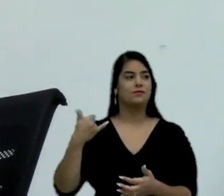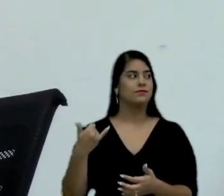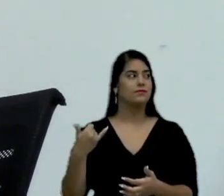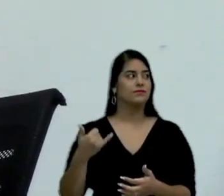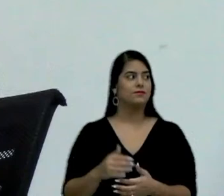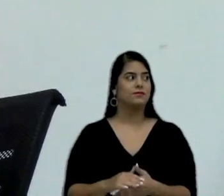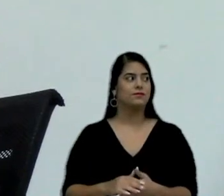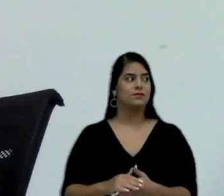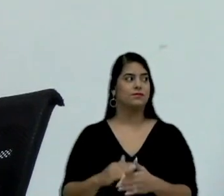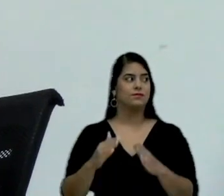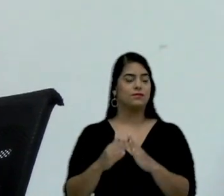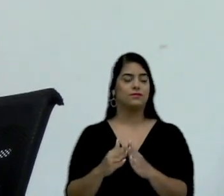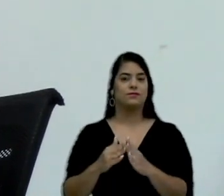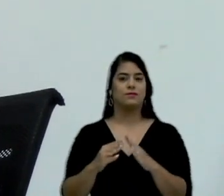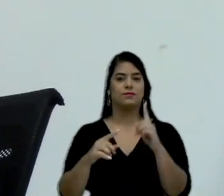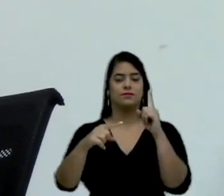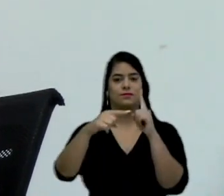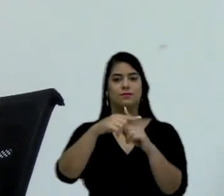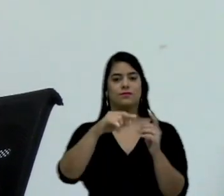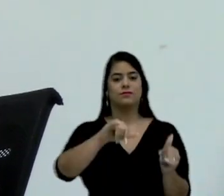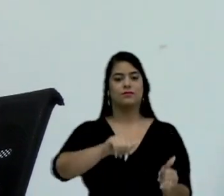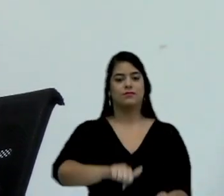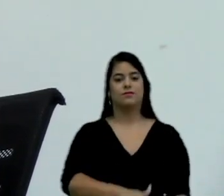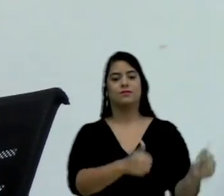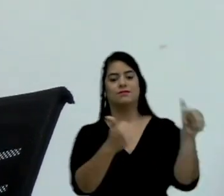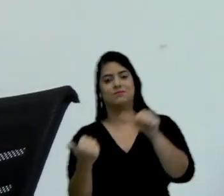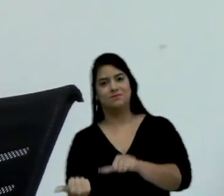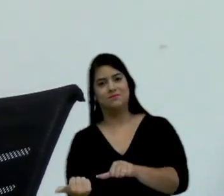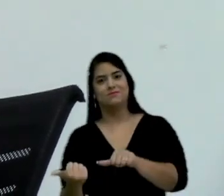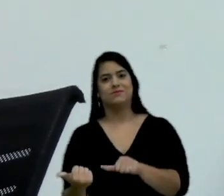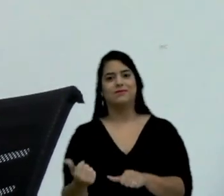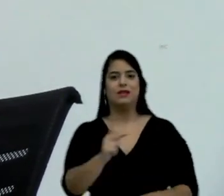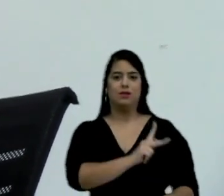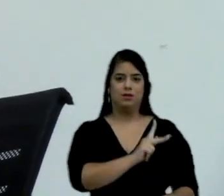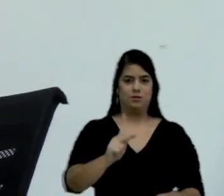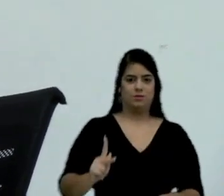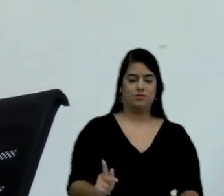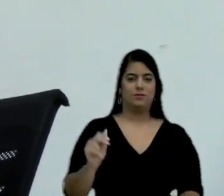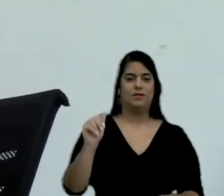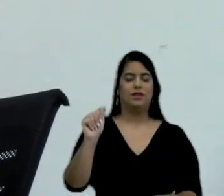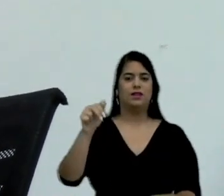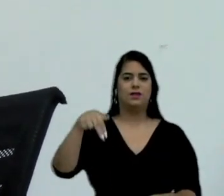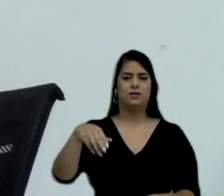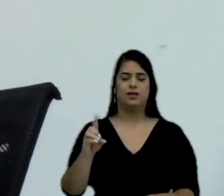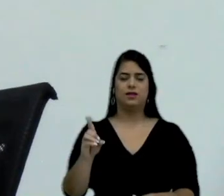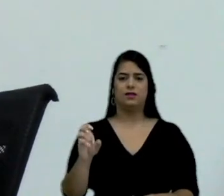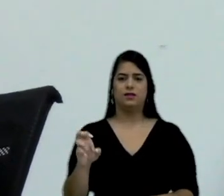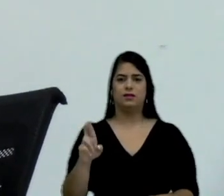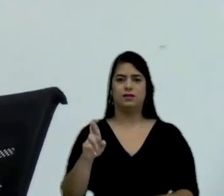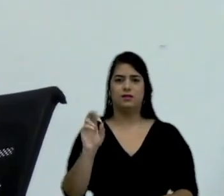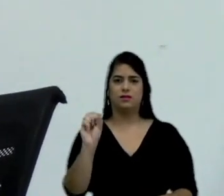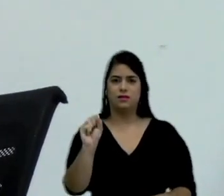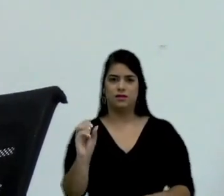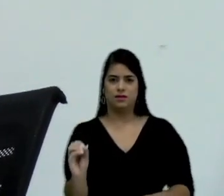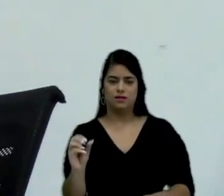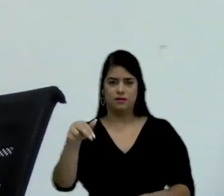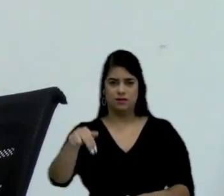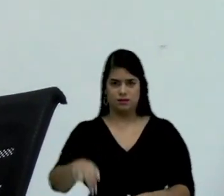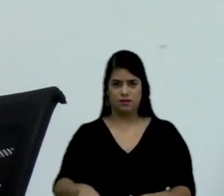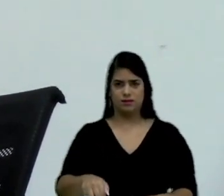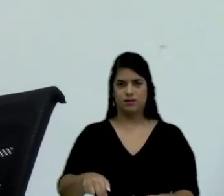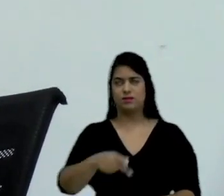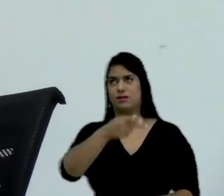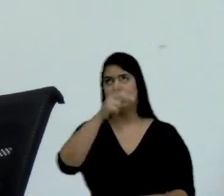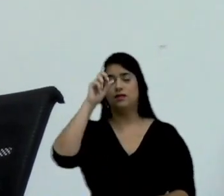onde tem lá o pastor monon saudar todos que fazem parte da igreja membros liderança Deus possa